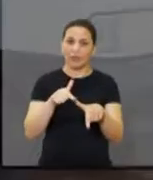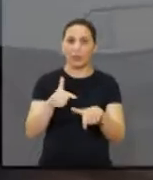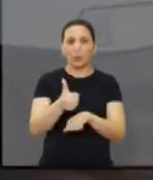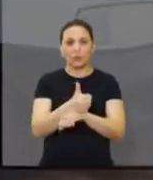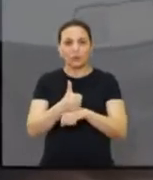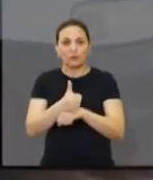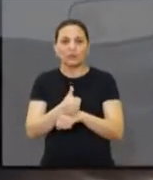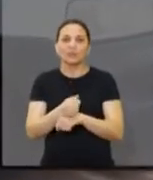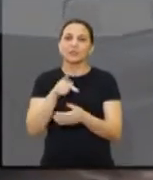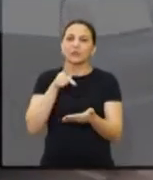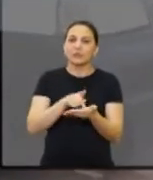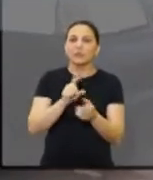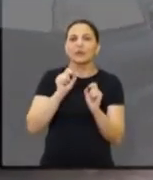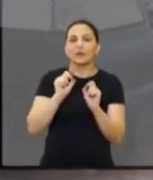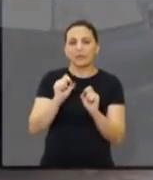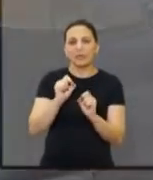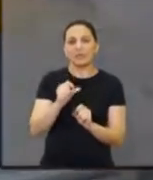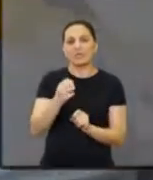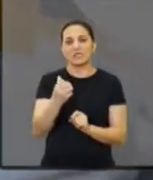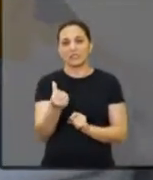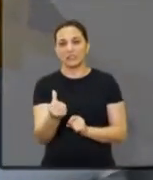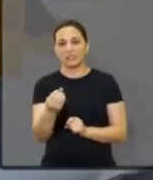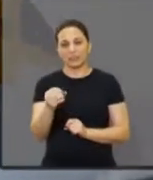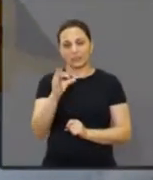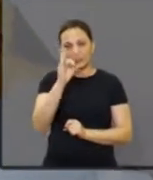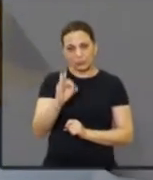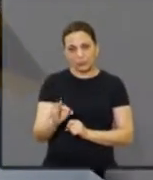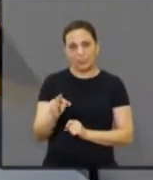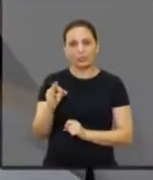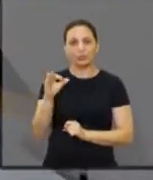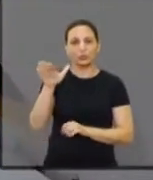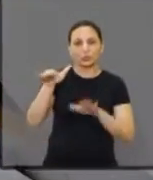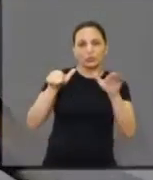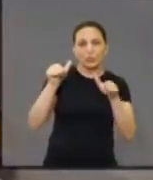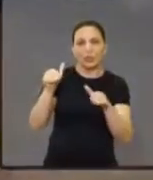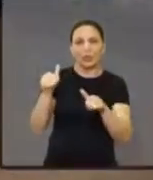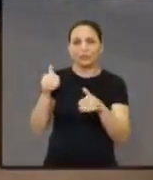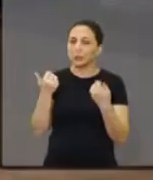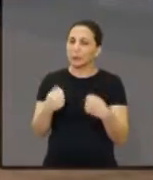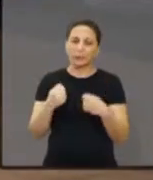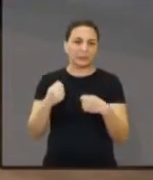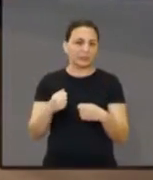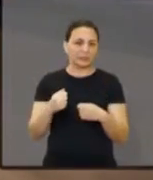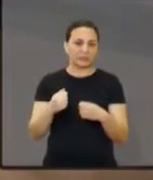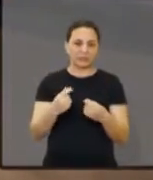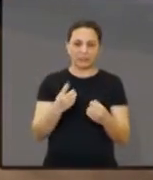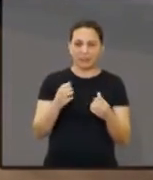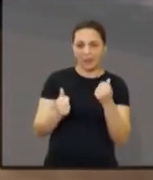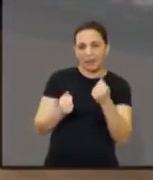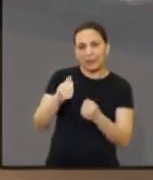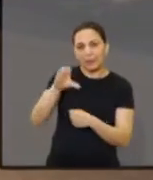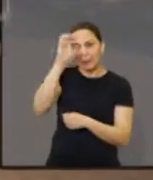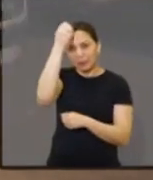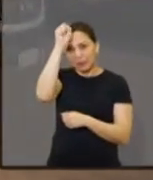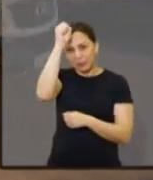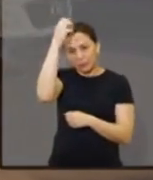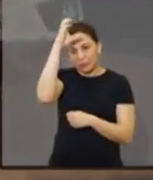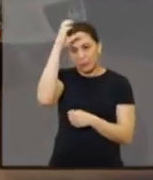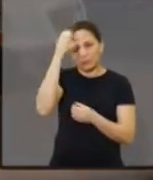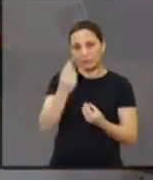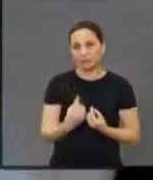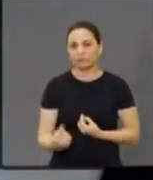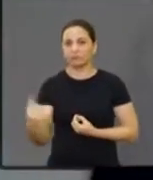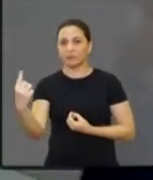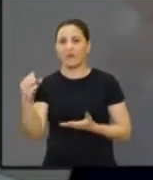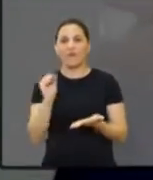os profissionais afirmam que para mais de 60% dos chamados não seria necessário o deslocamento da unidade do